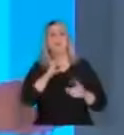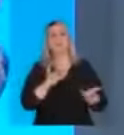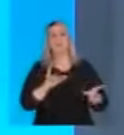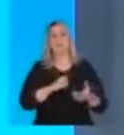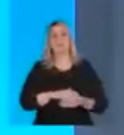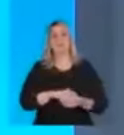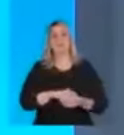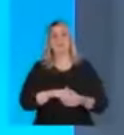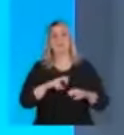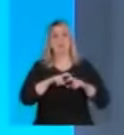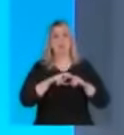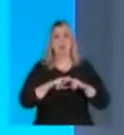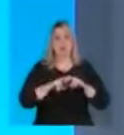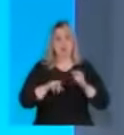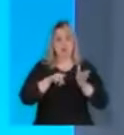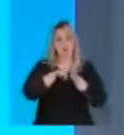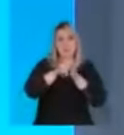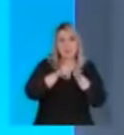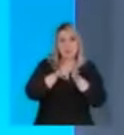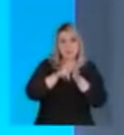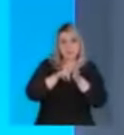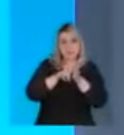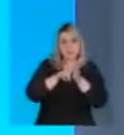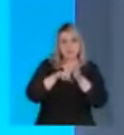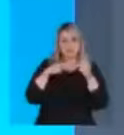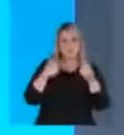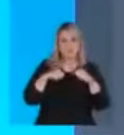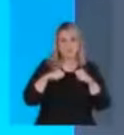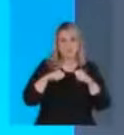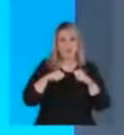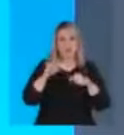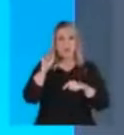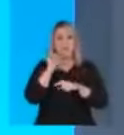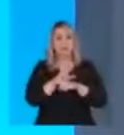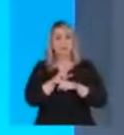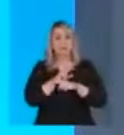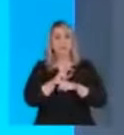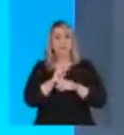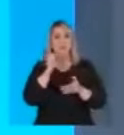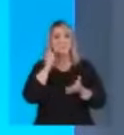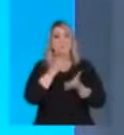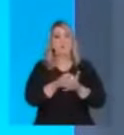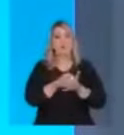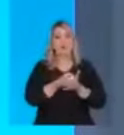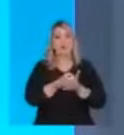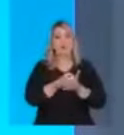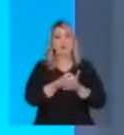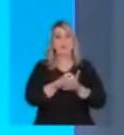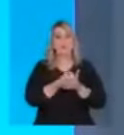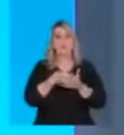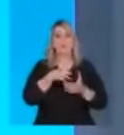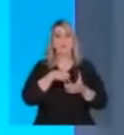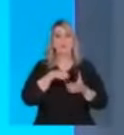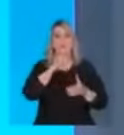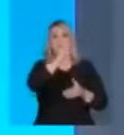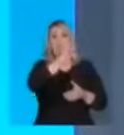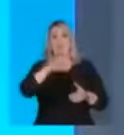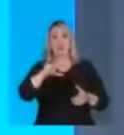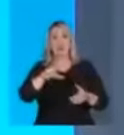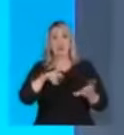pelos dados que temos também precisamos auditar aposentados estão sendo pagos pela fonte 100 O que é ilegal isso é um